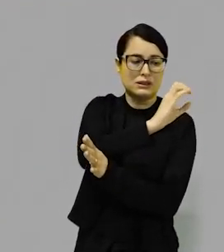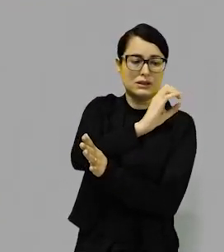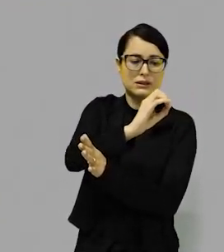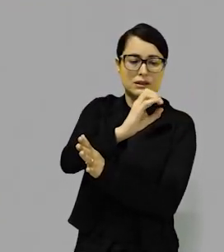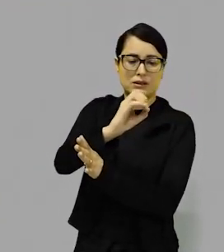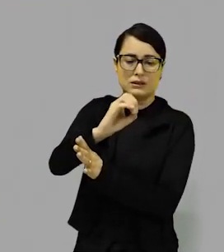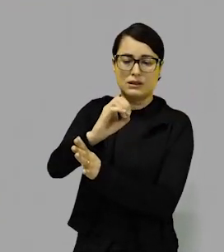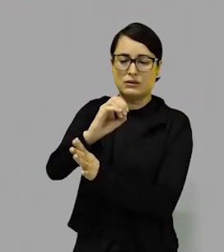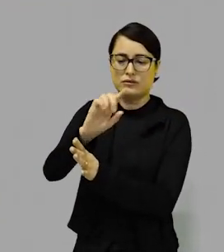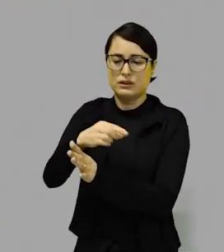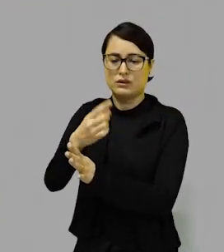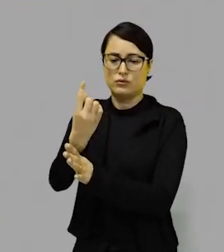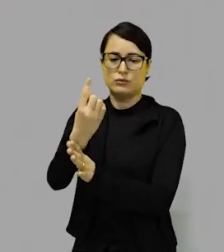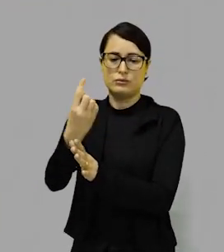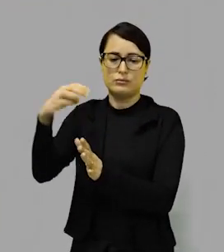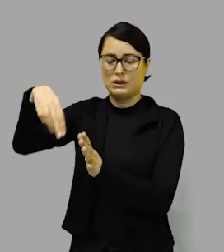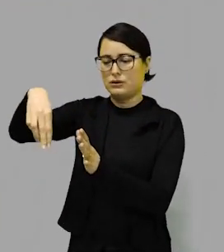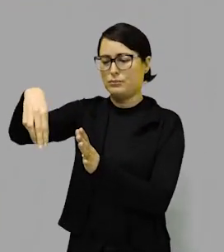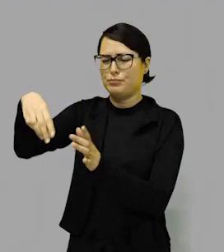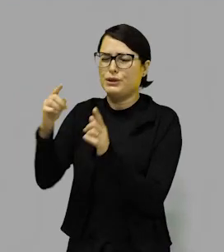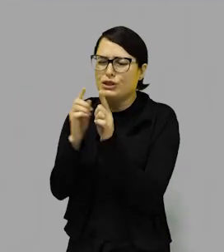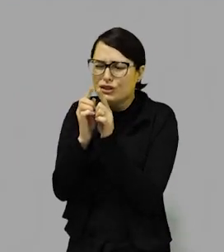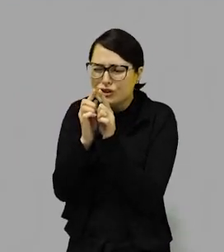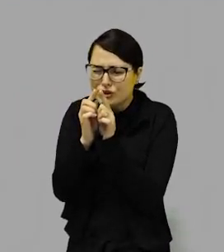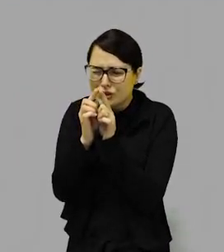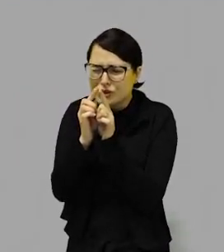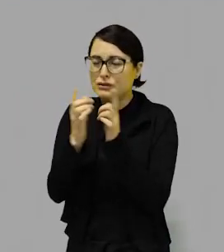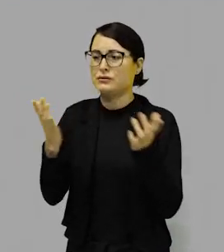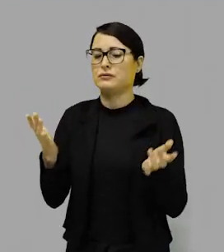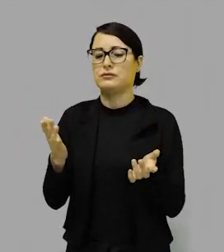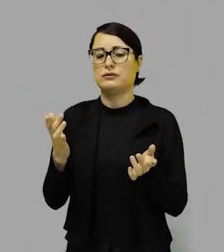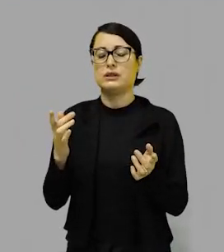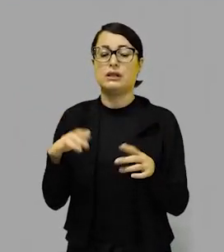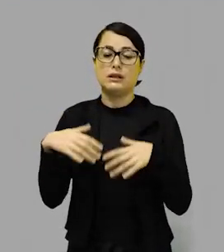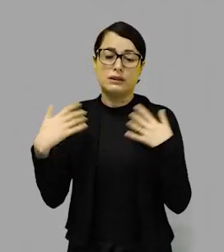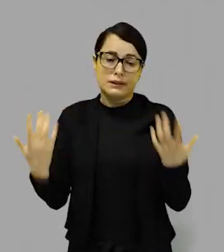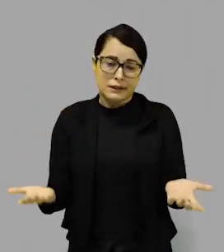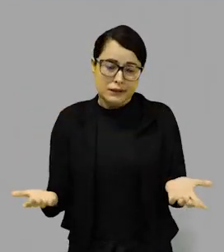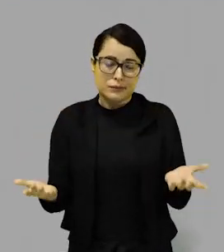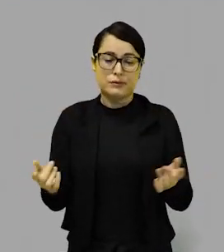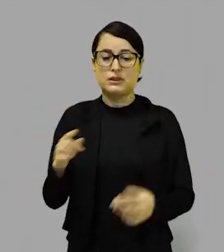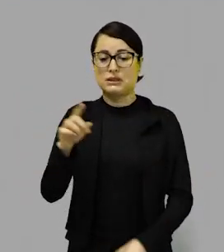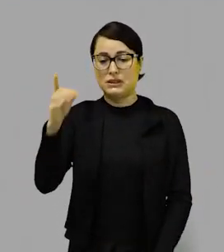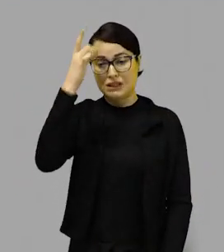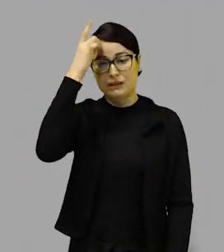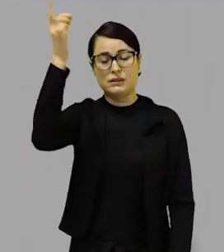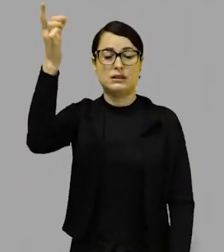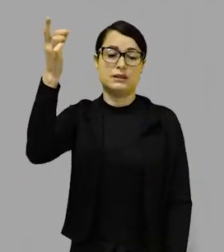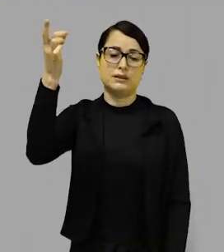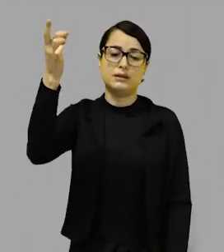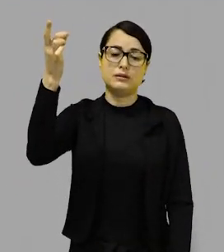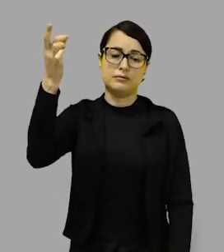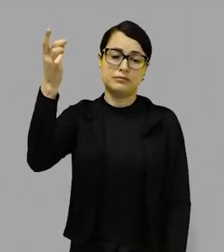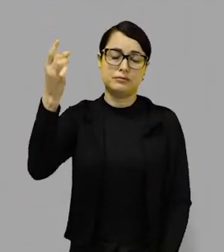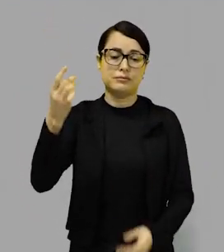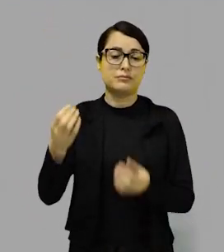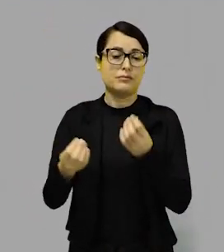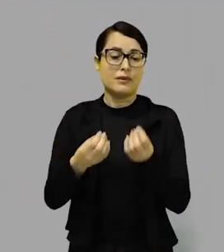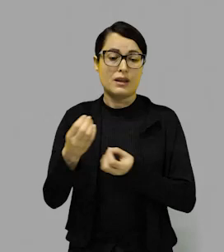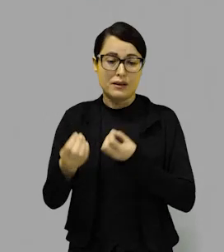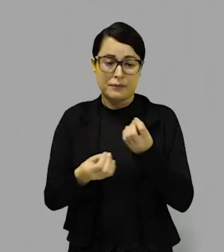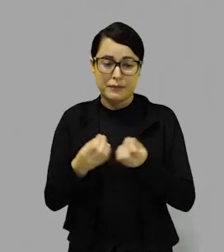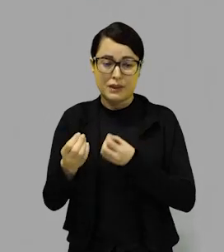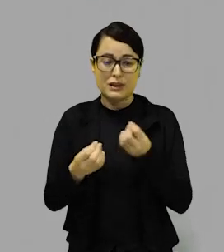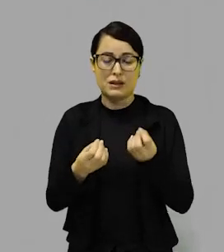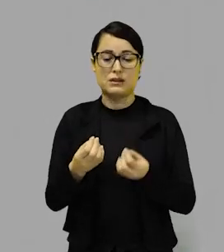0,00000001 metro. Muito pequeno. Então, só para você ter uma ideia, né, dessa unidade